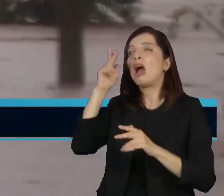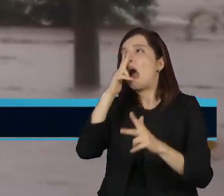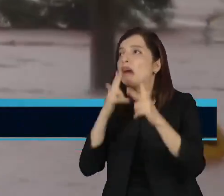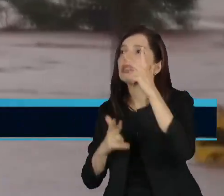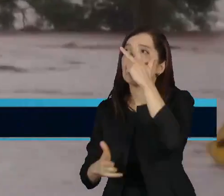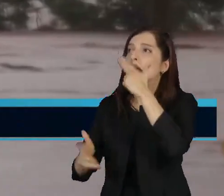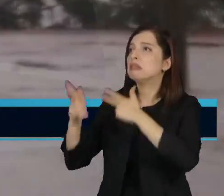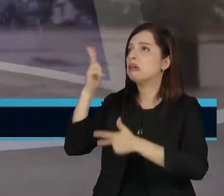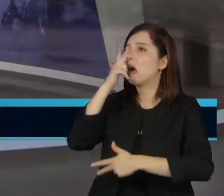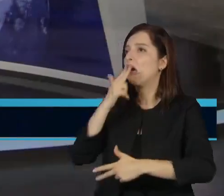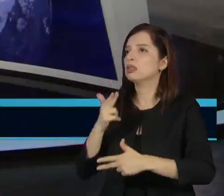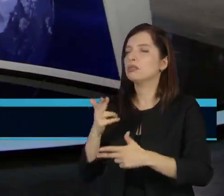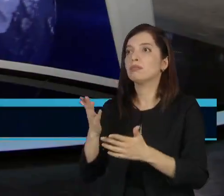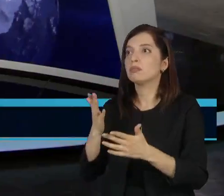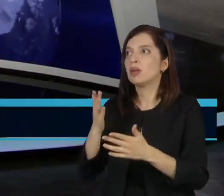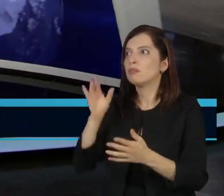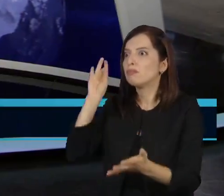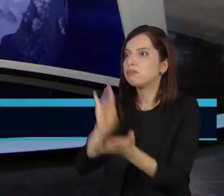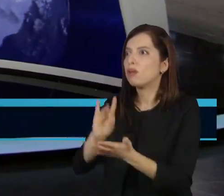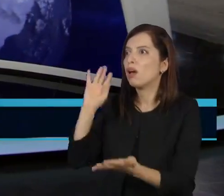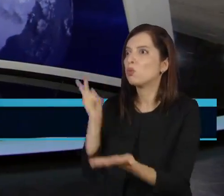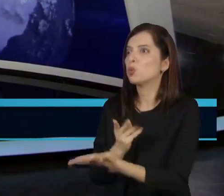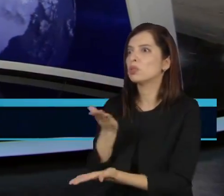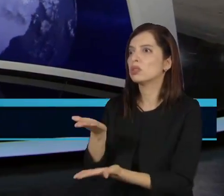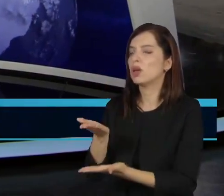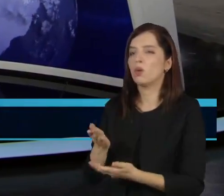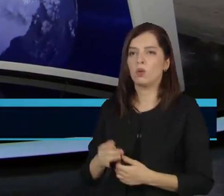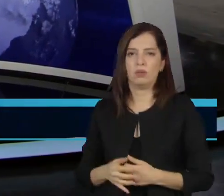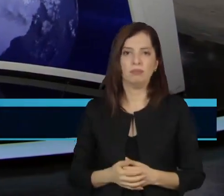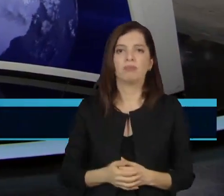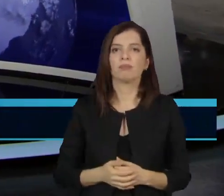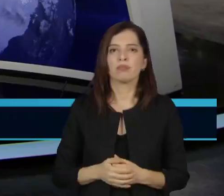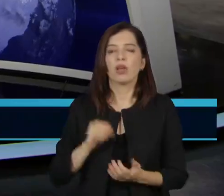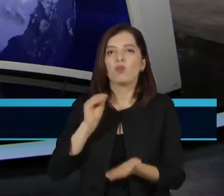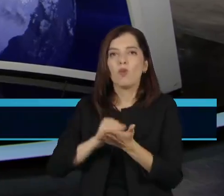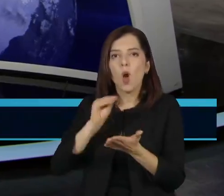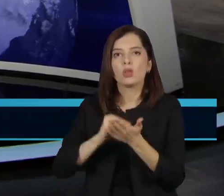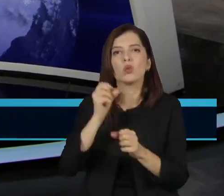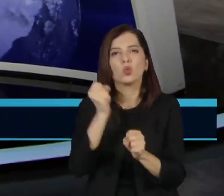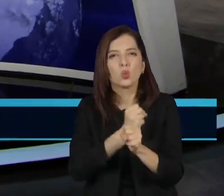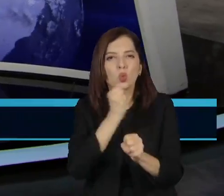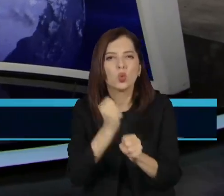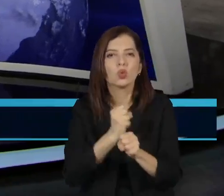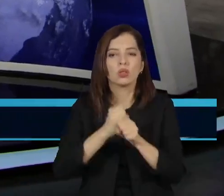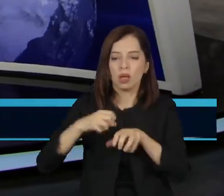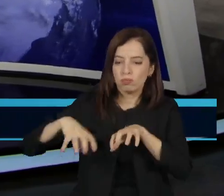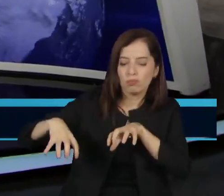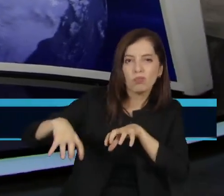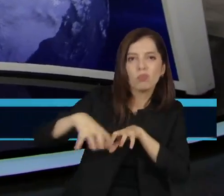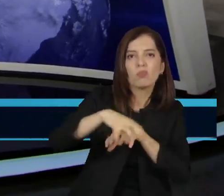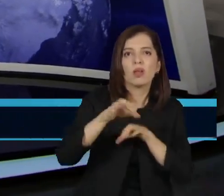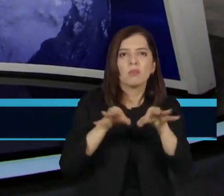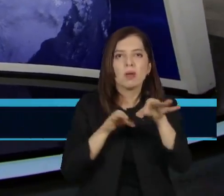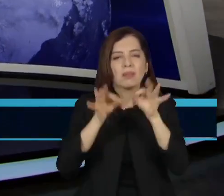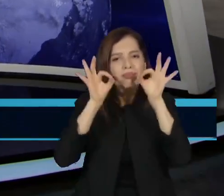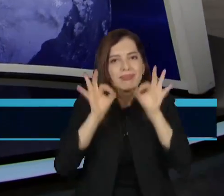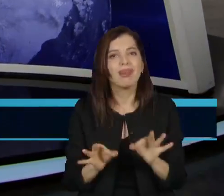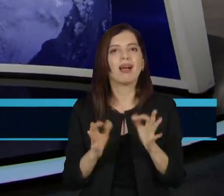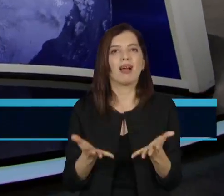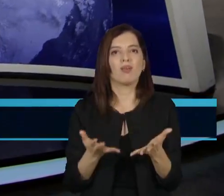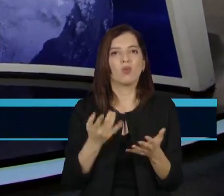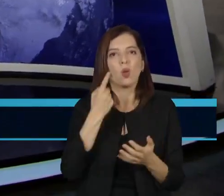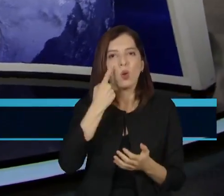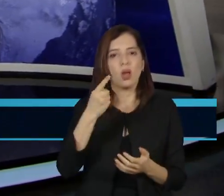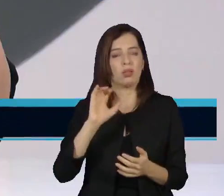E falta muita infraestrutura, né? A gente percebe que a gente está falando de um caso agora, mas que a